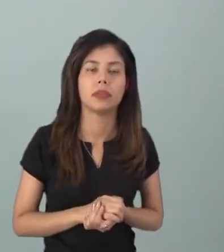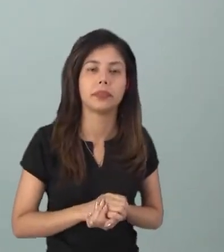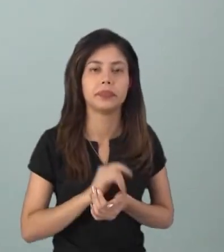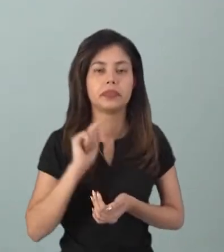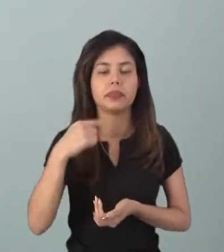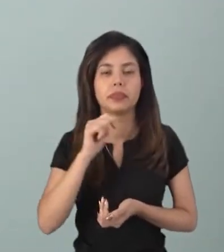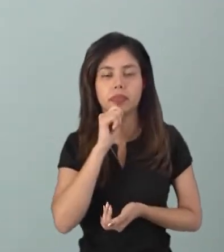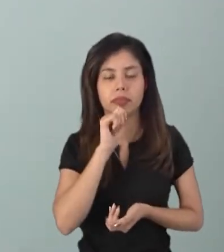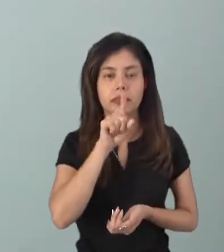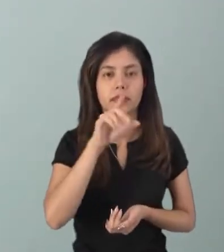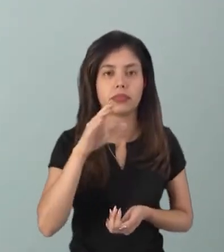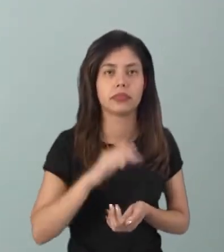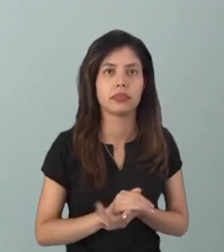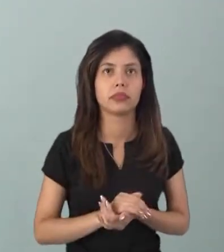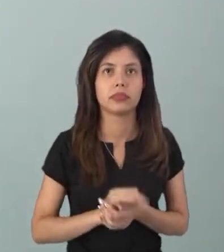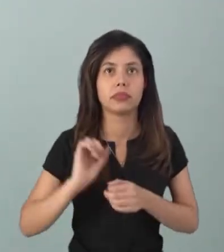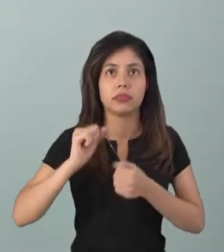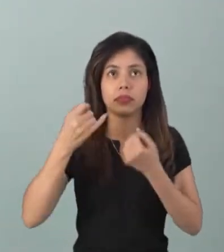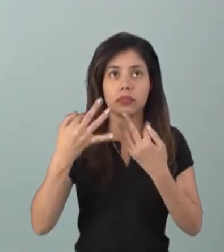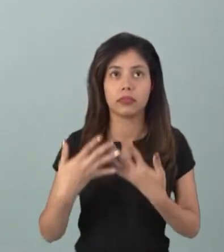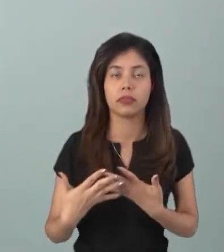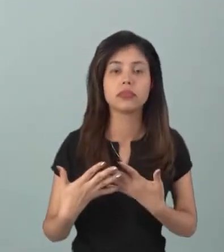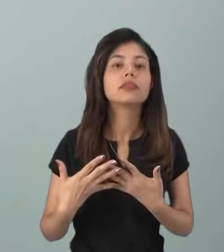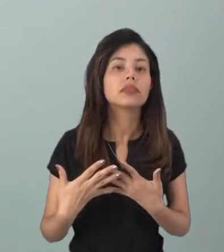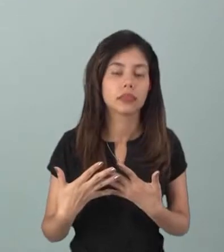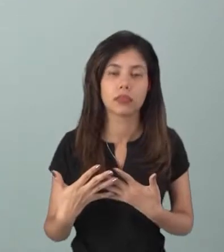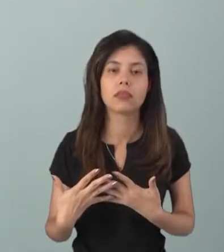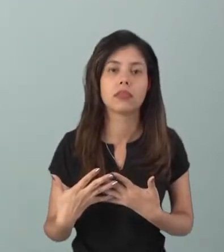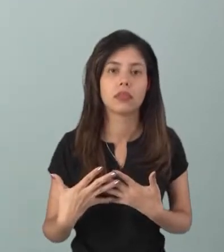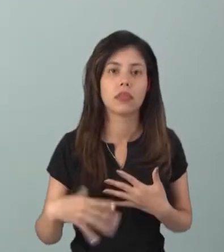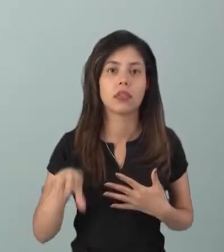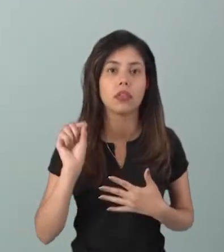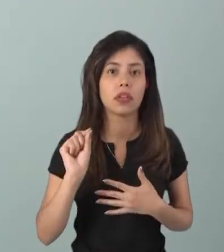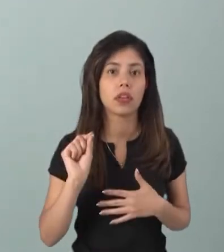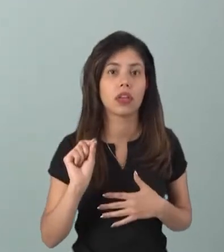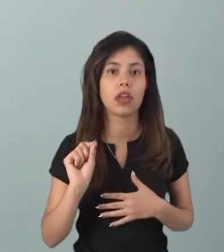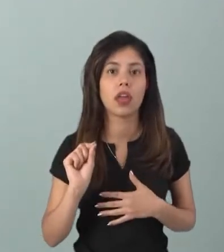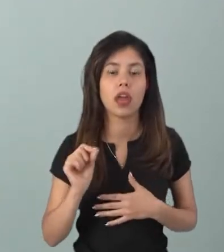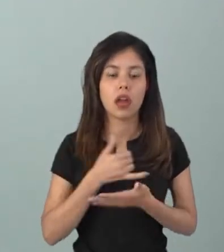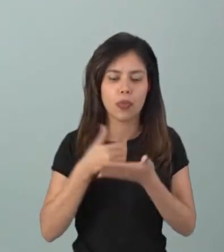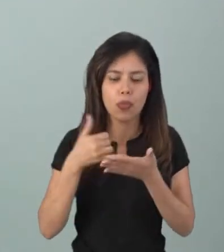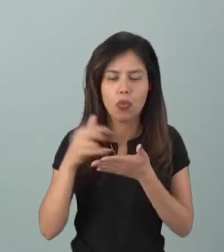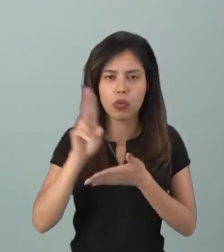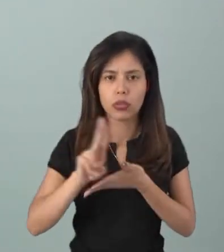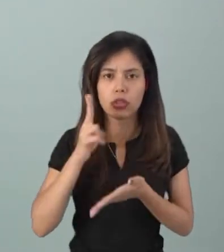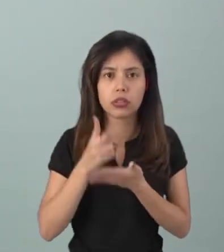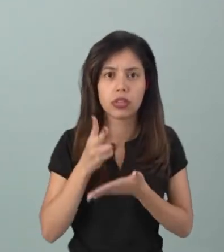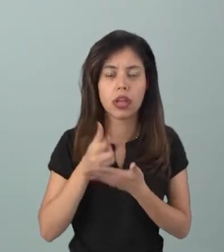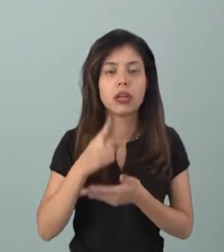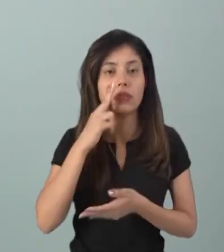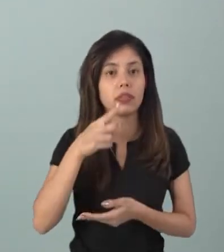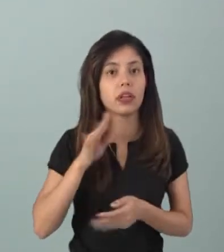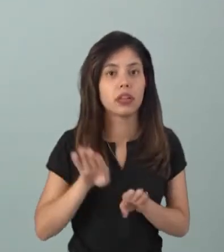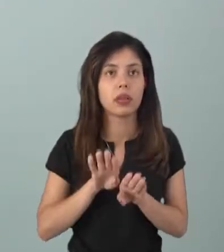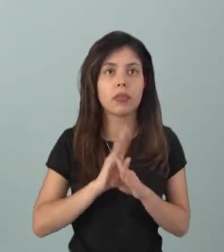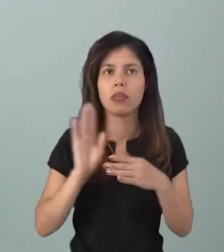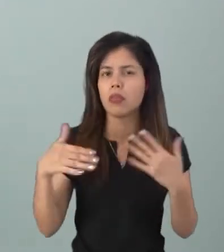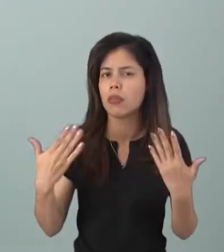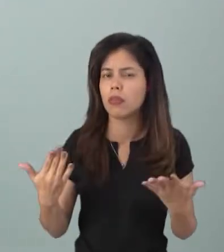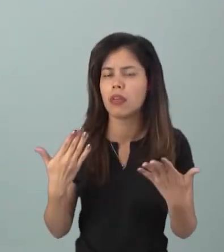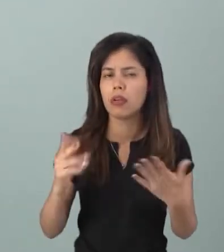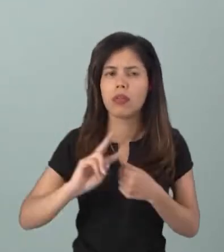essa classificação, conceituar o que são drogas e conceituar o que seria a dependência química, a gente precisa ver também, afinal, quais são